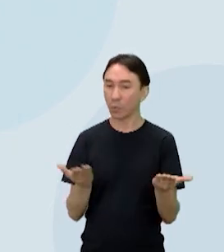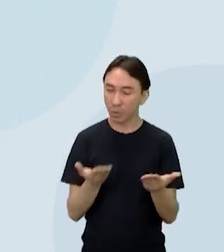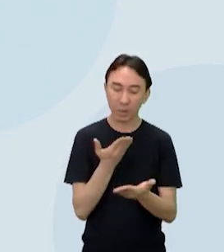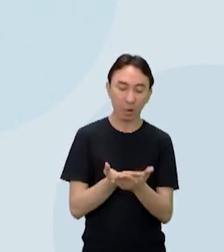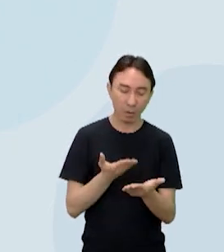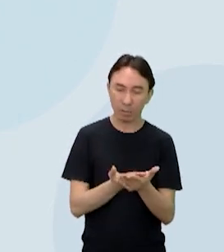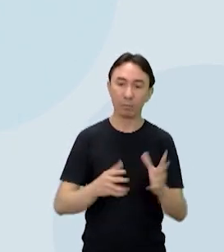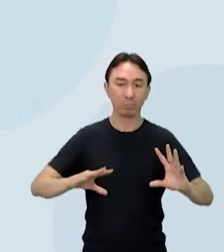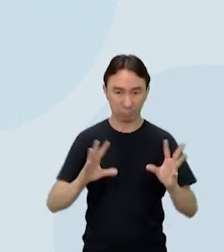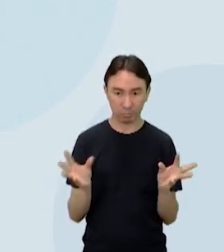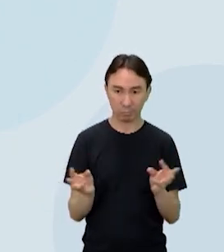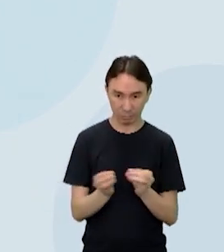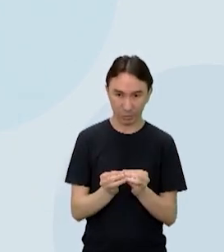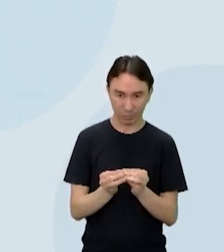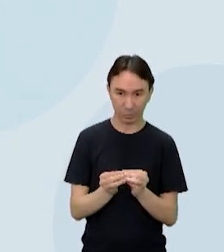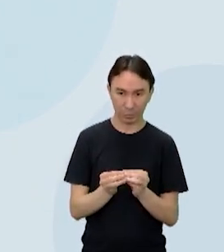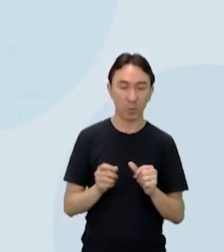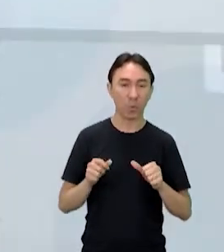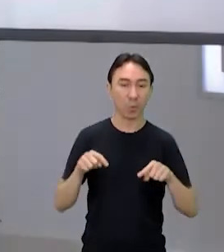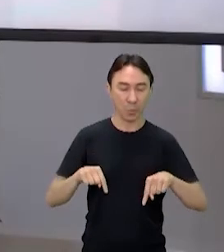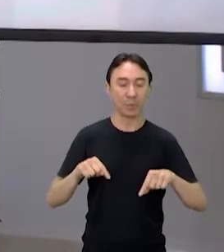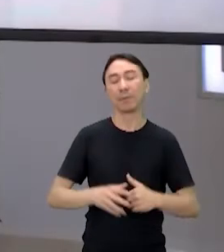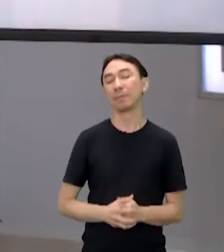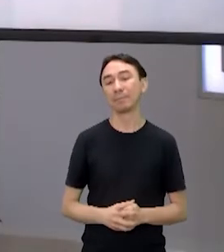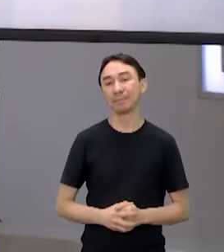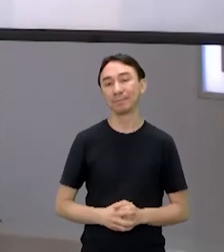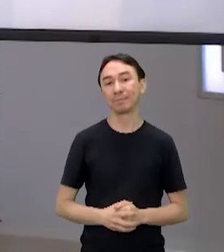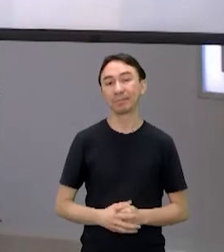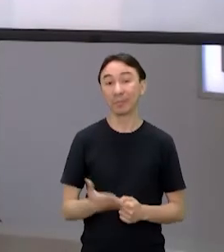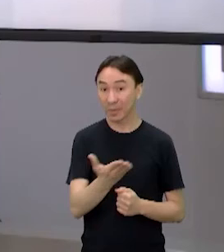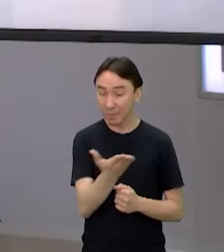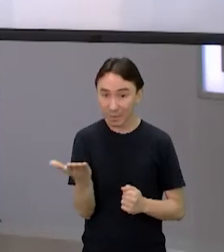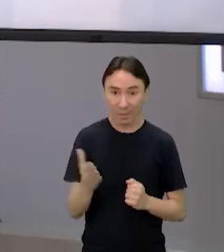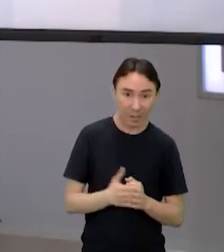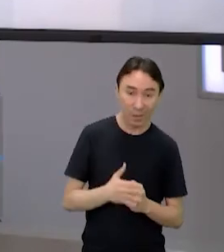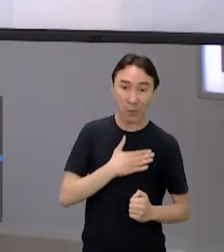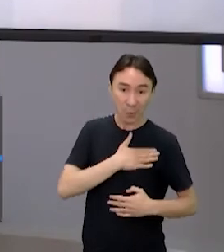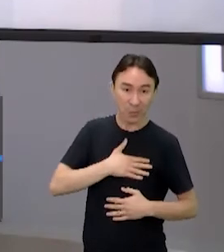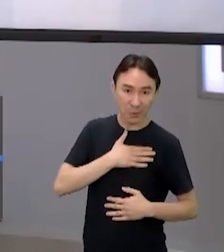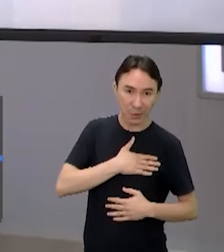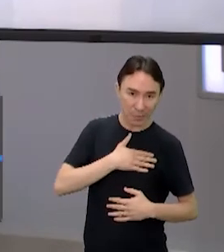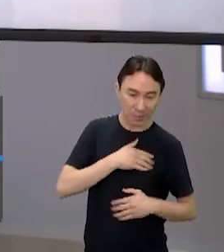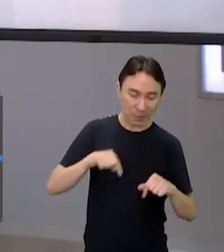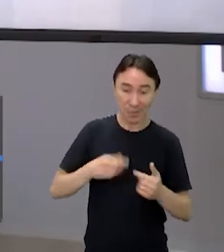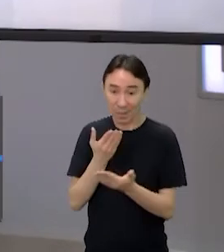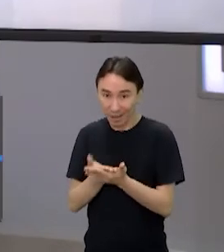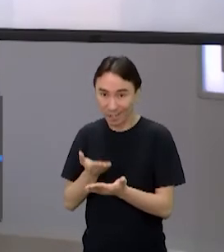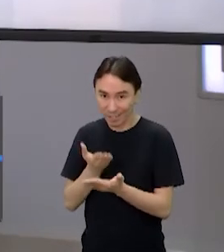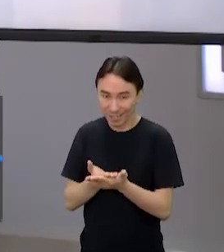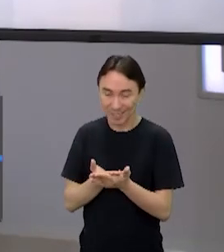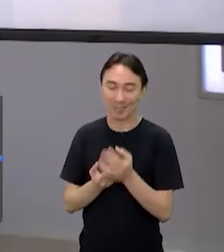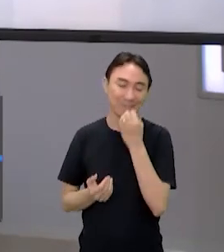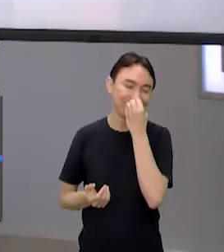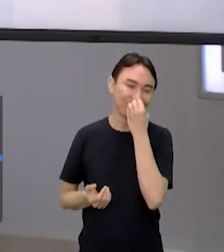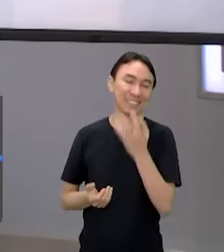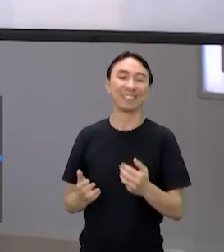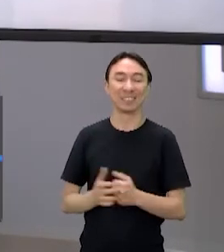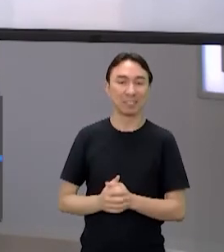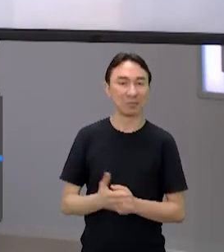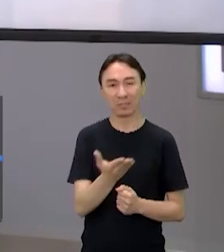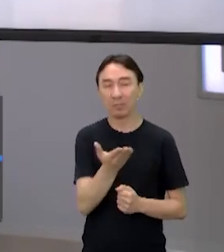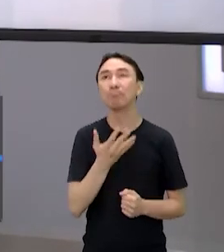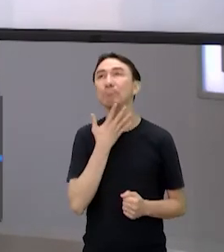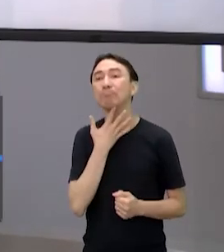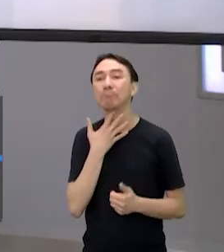nossa aula de hoje. Bom, gente, espero que vocês tenham aí gostado muito da nossa aula. Se vocês